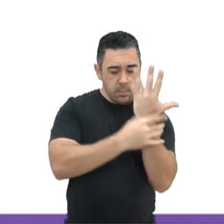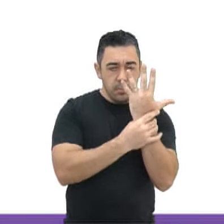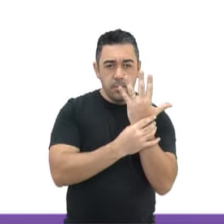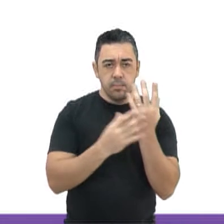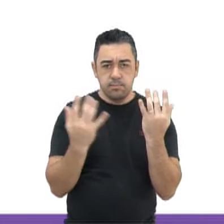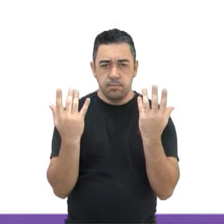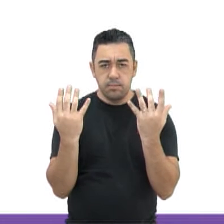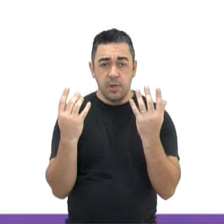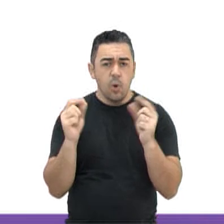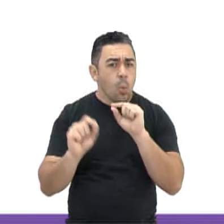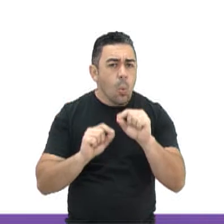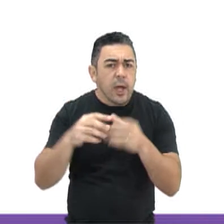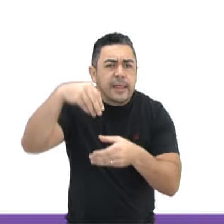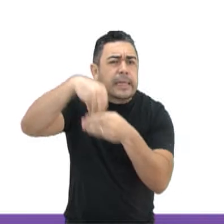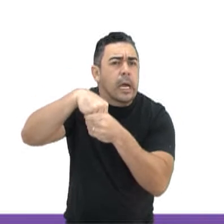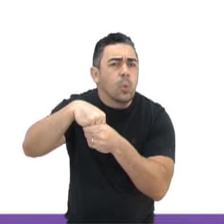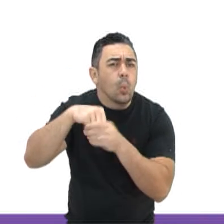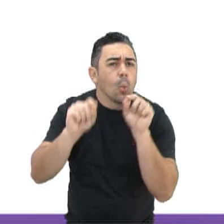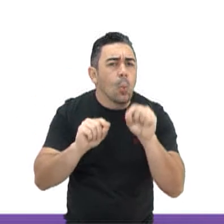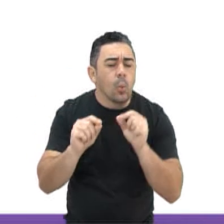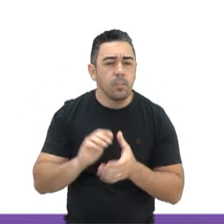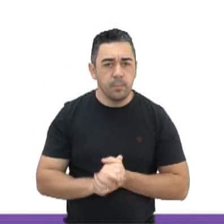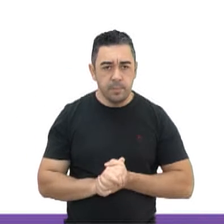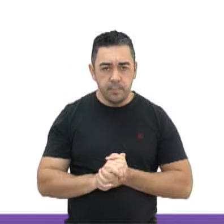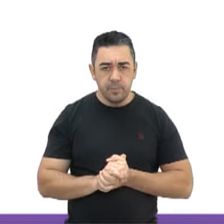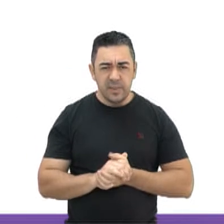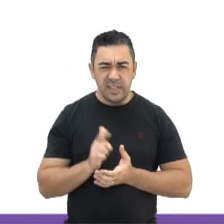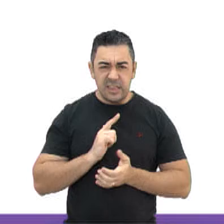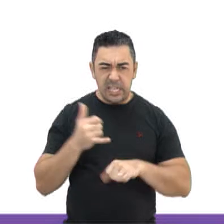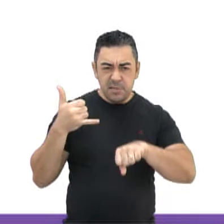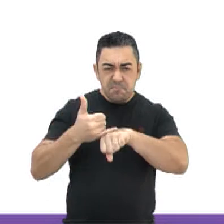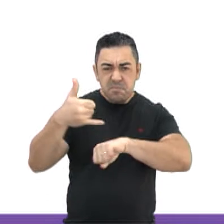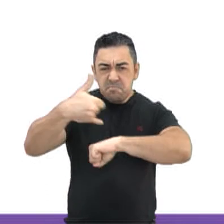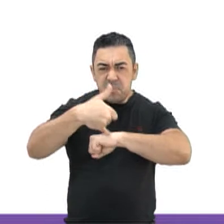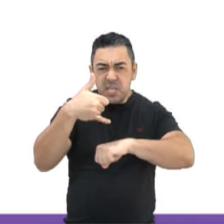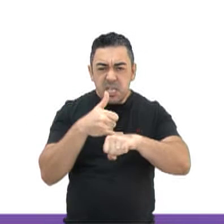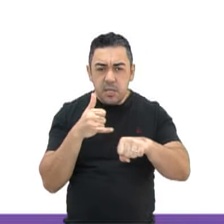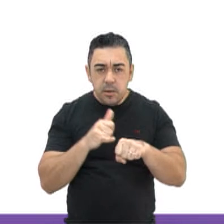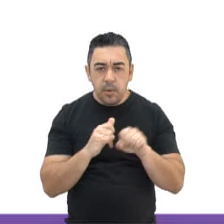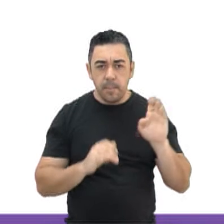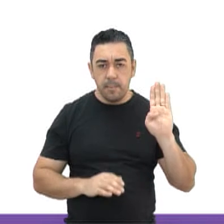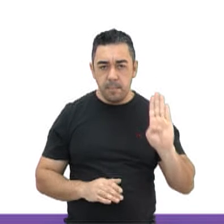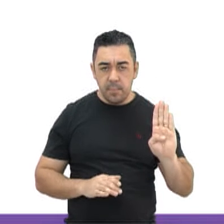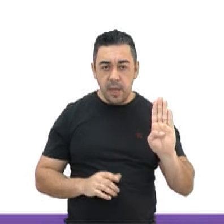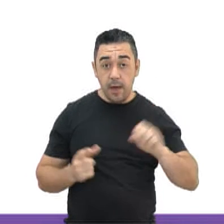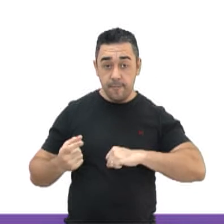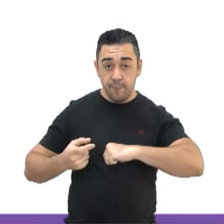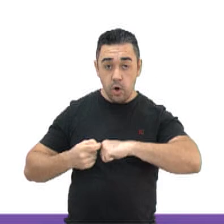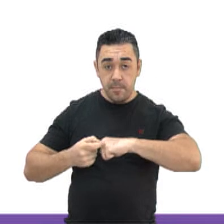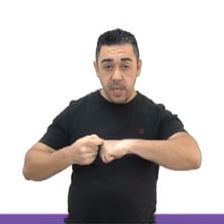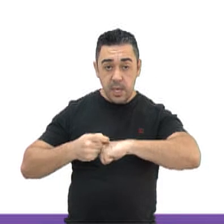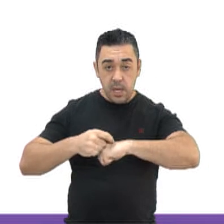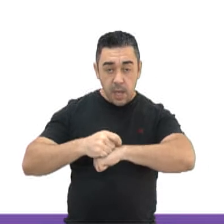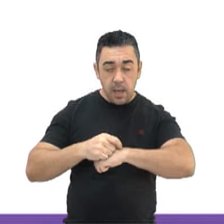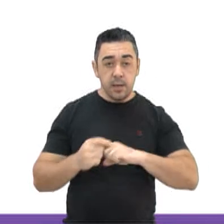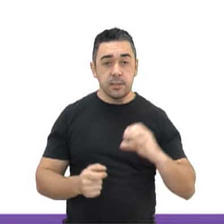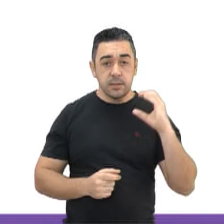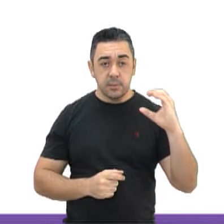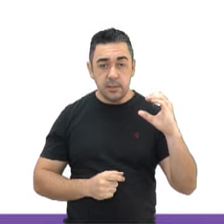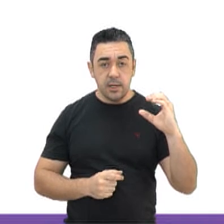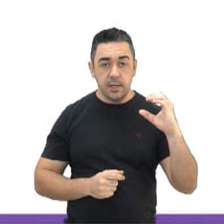palha, cheias de, letra A, espinhos, B, formigas, C,